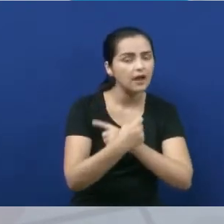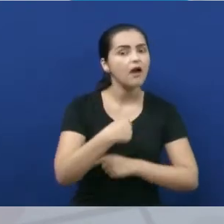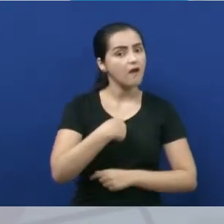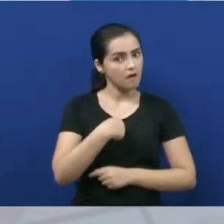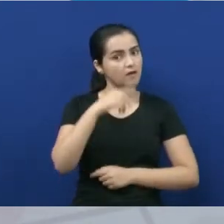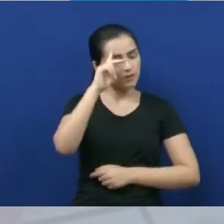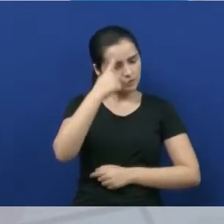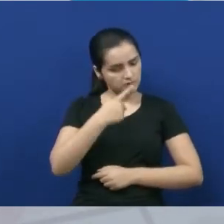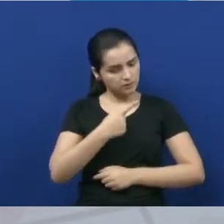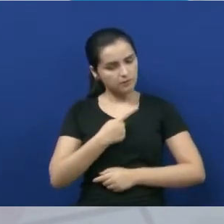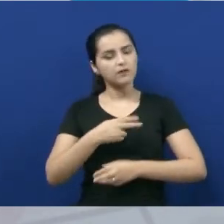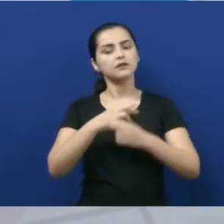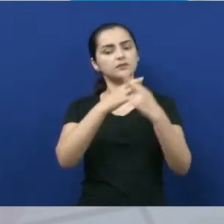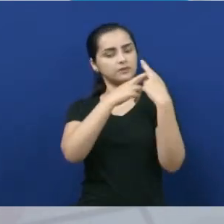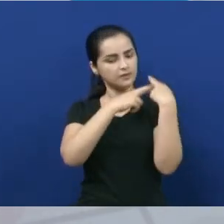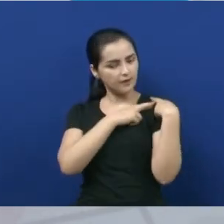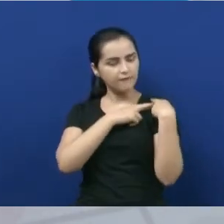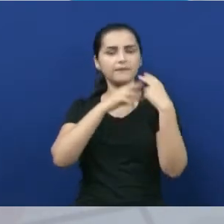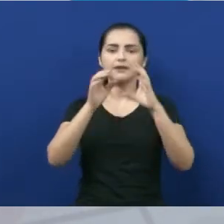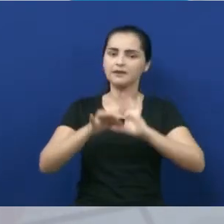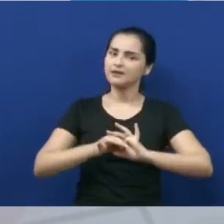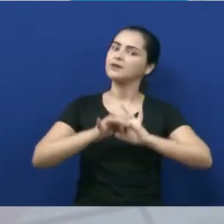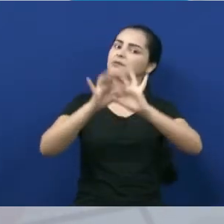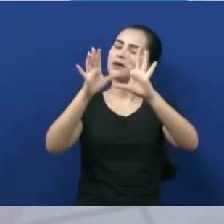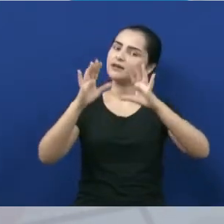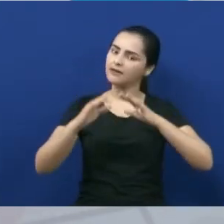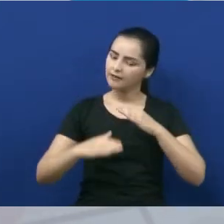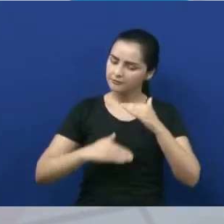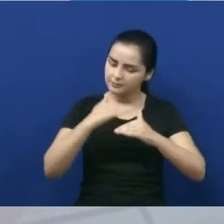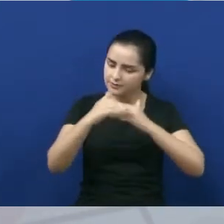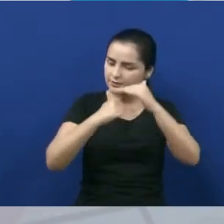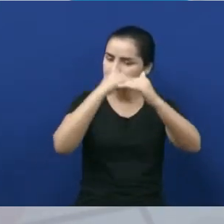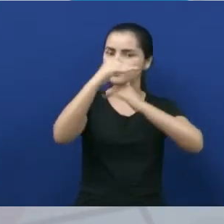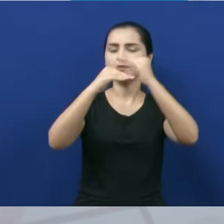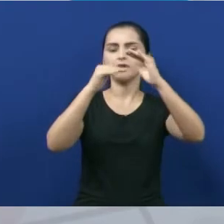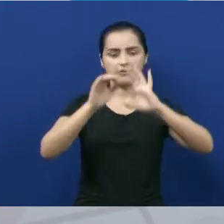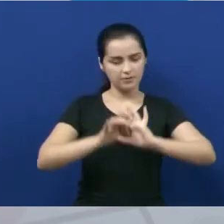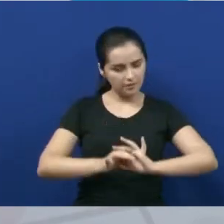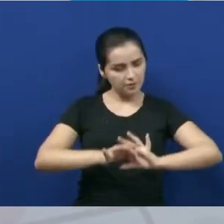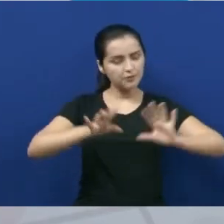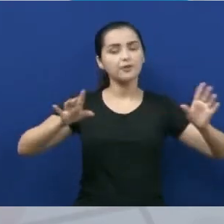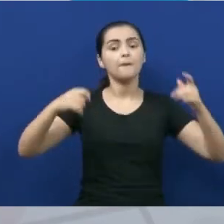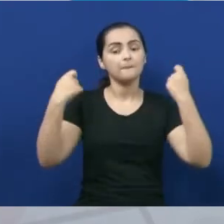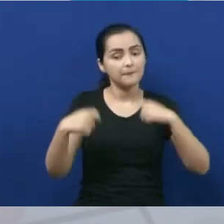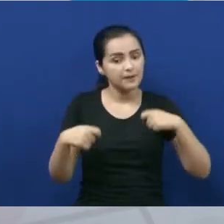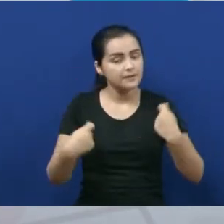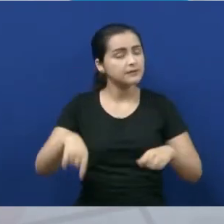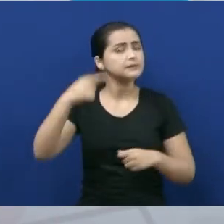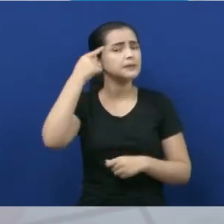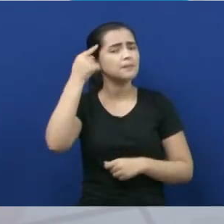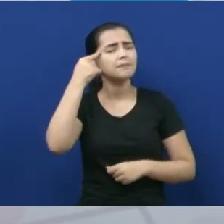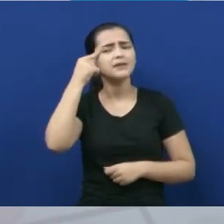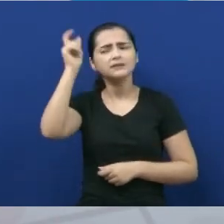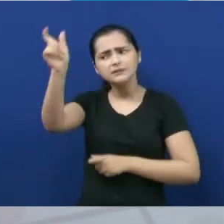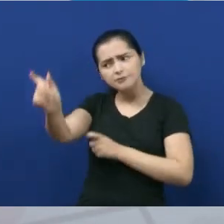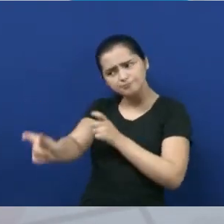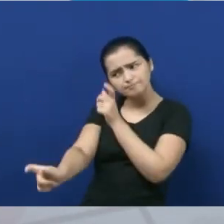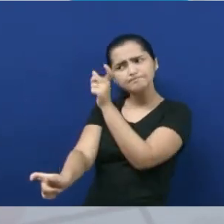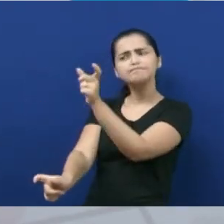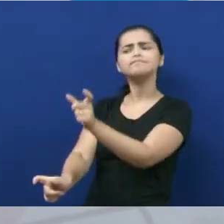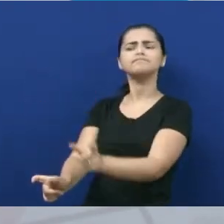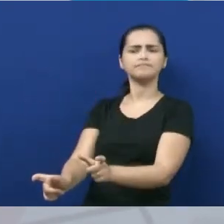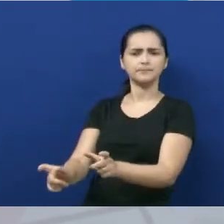construo eu me construo sozinho eu sou livre porém eu tenho que pensar nos outros o outro